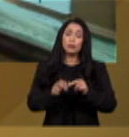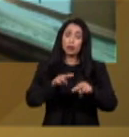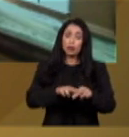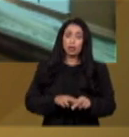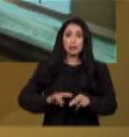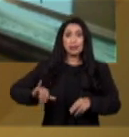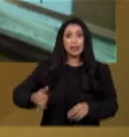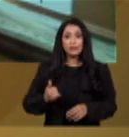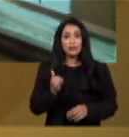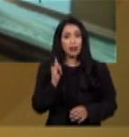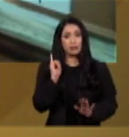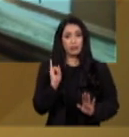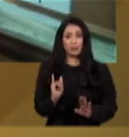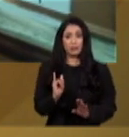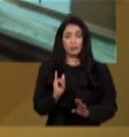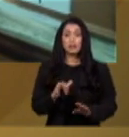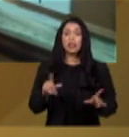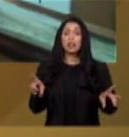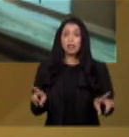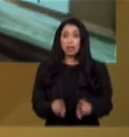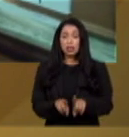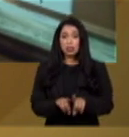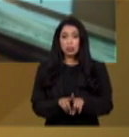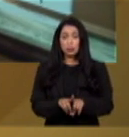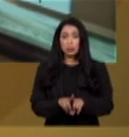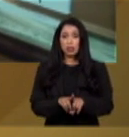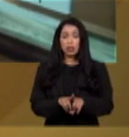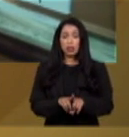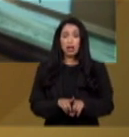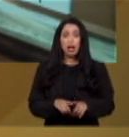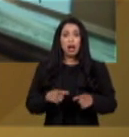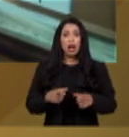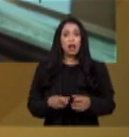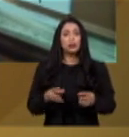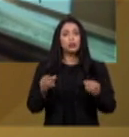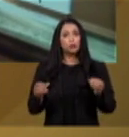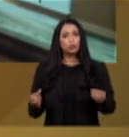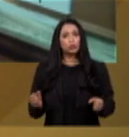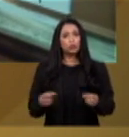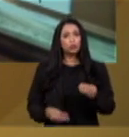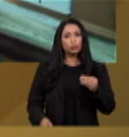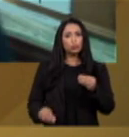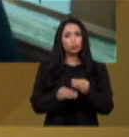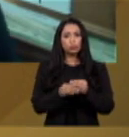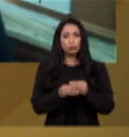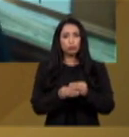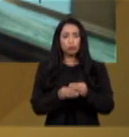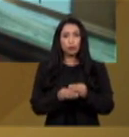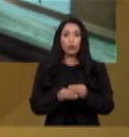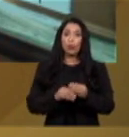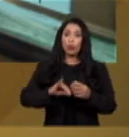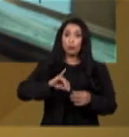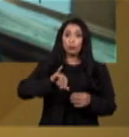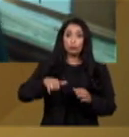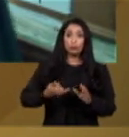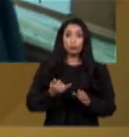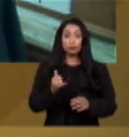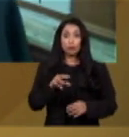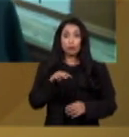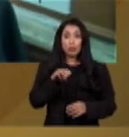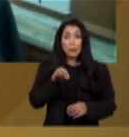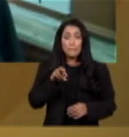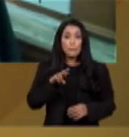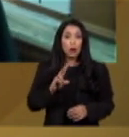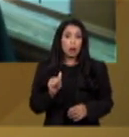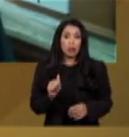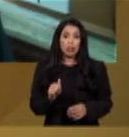e também acrescido esse débito dos juros da mora, que não deixa de existir em passe